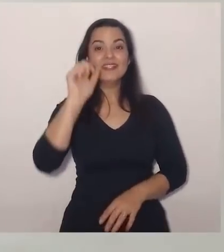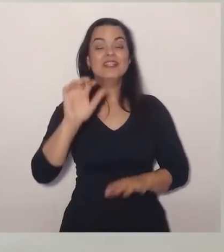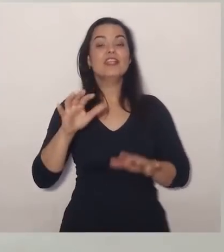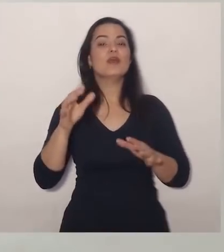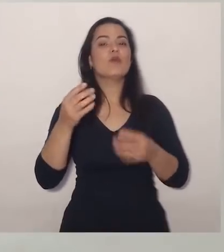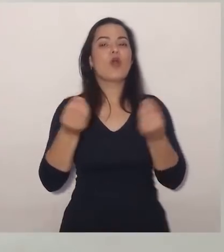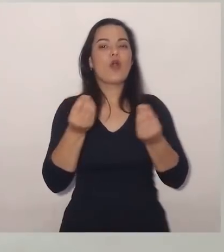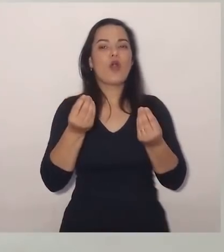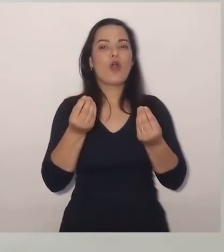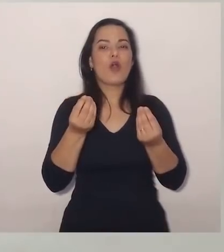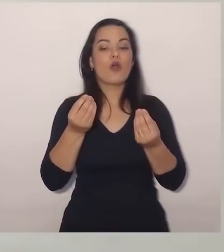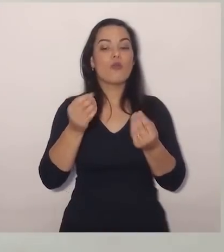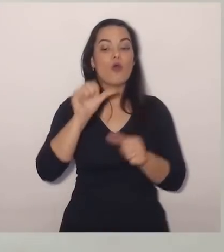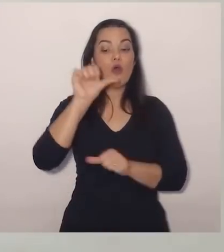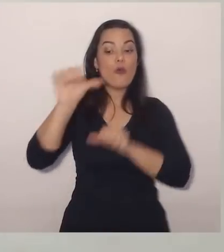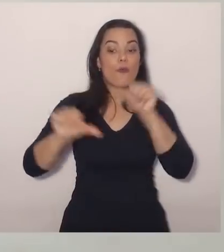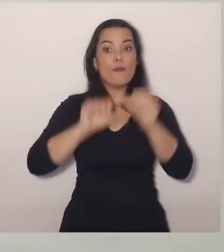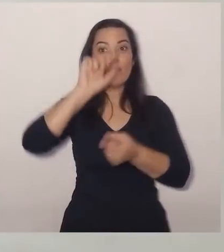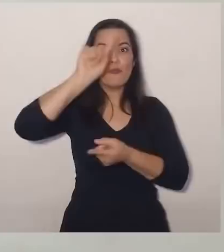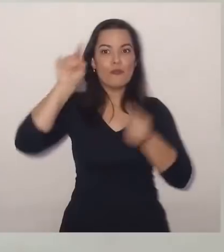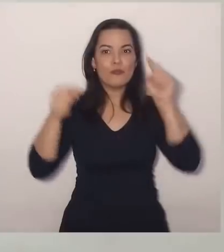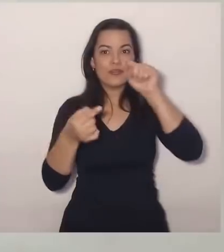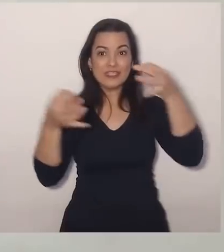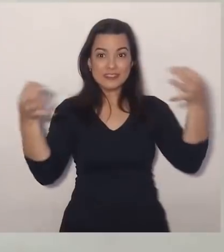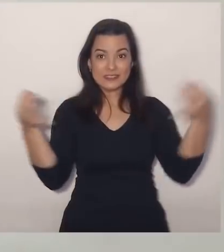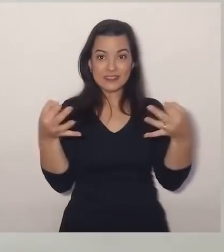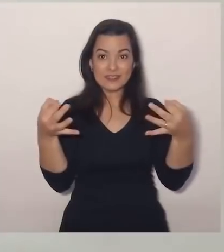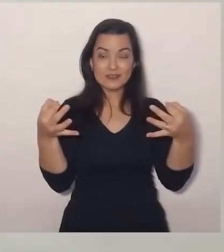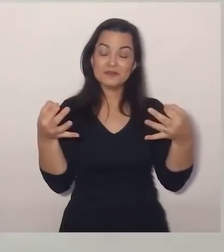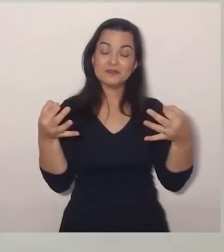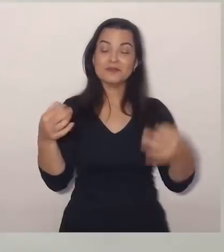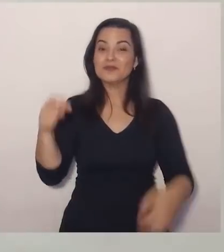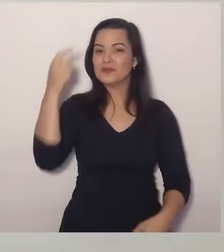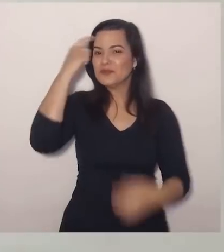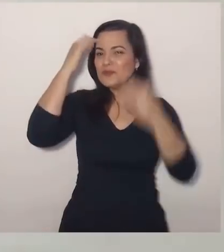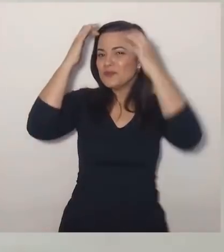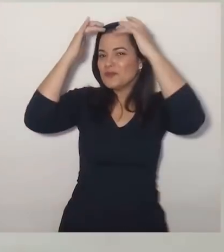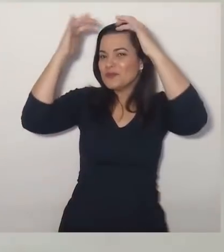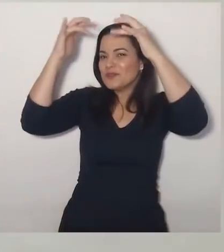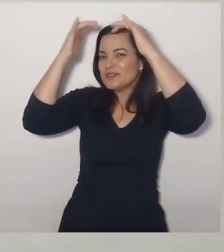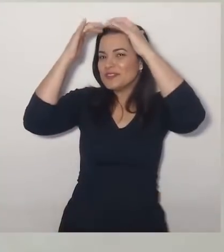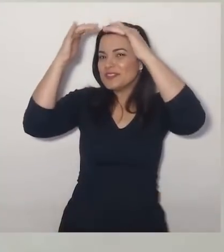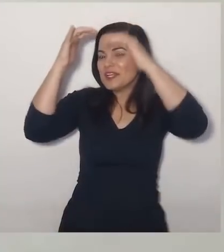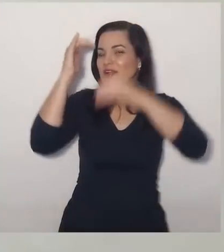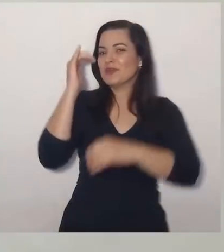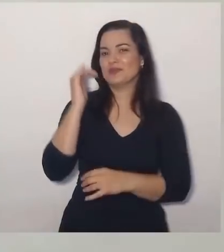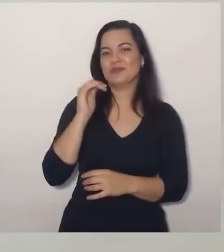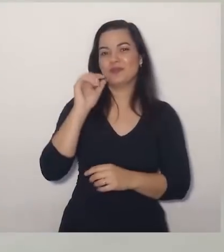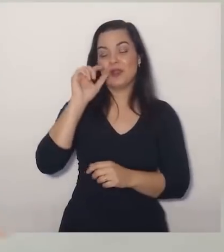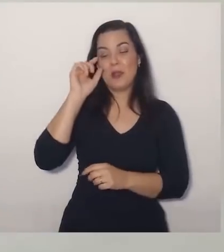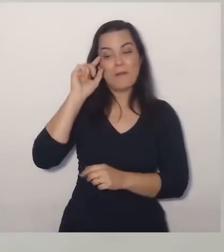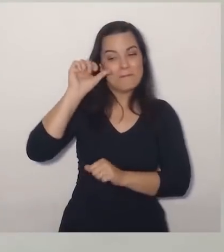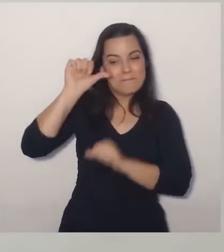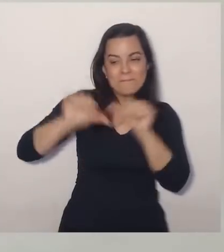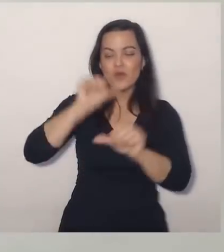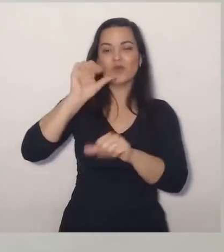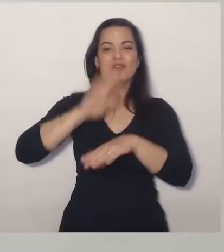na posição correta? O cérebro. É muito rápido, não dá tempo nem de